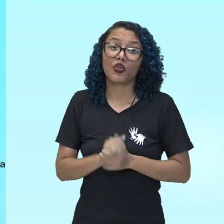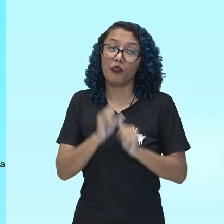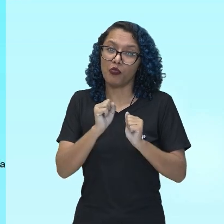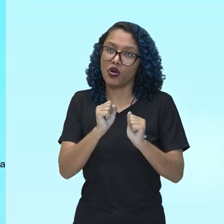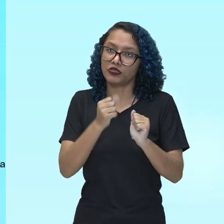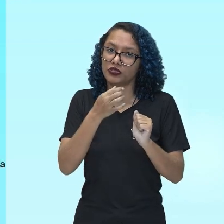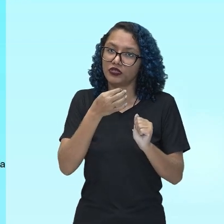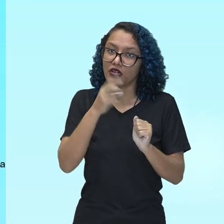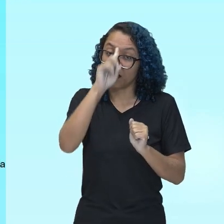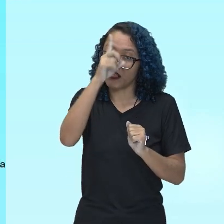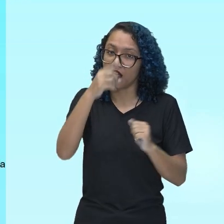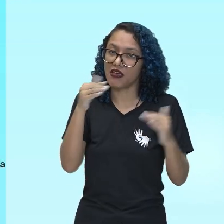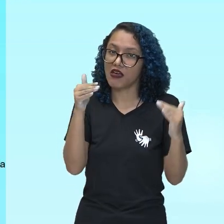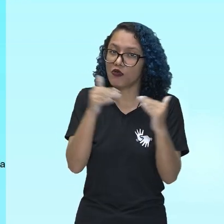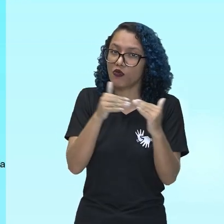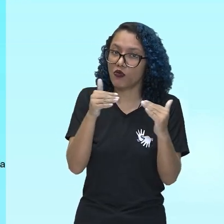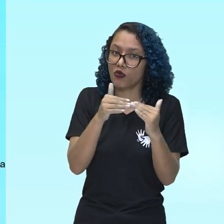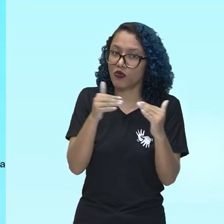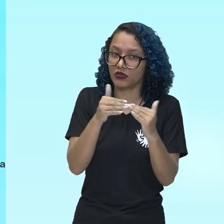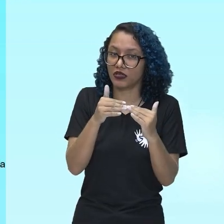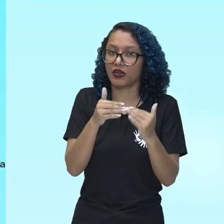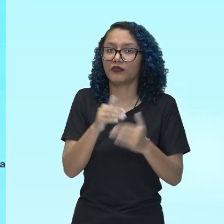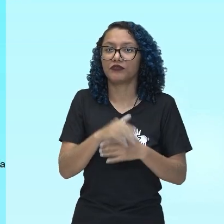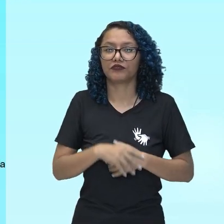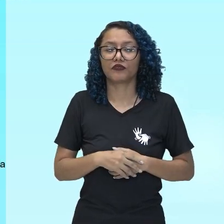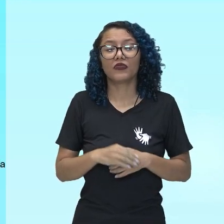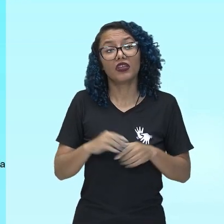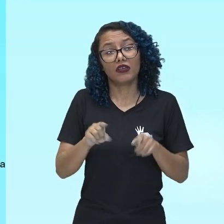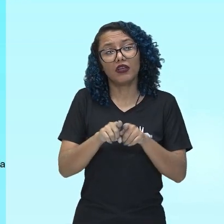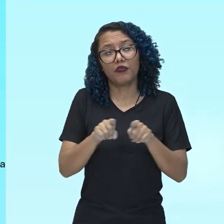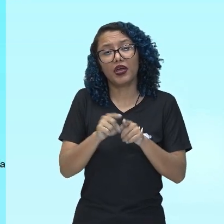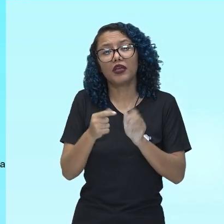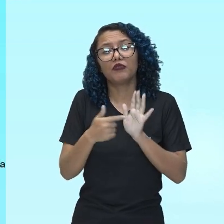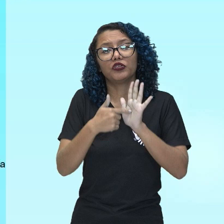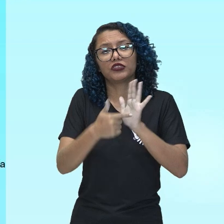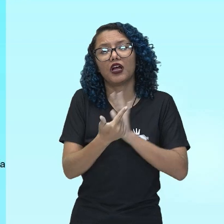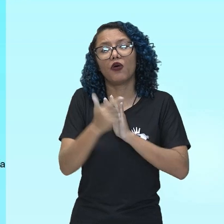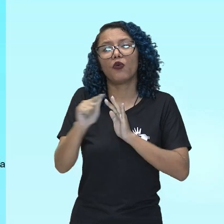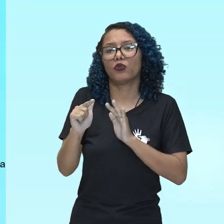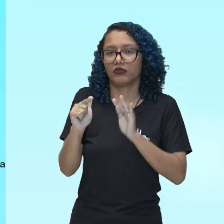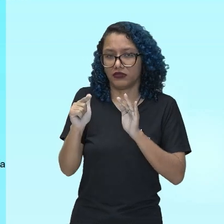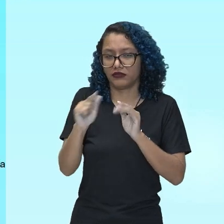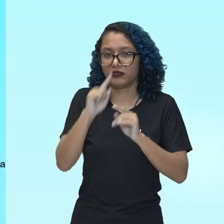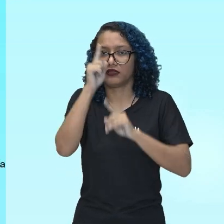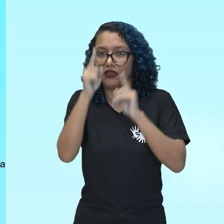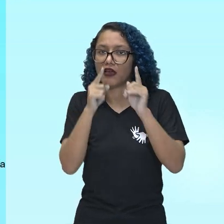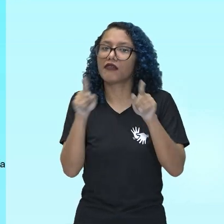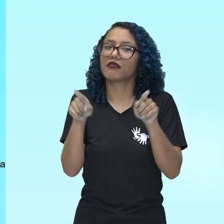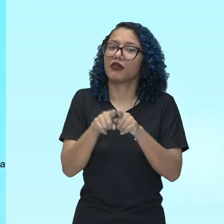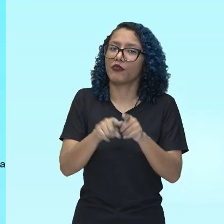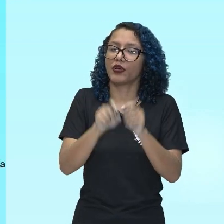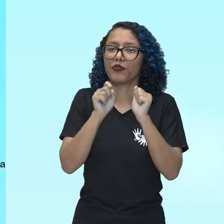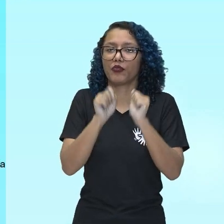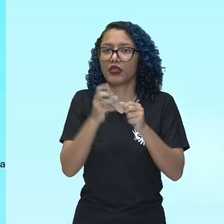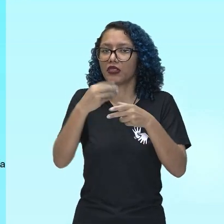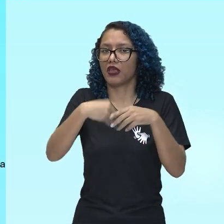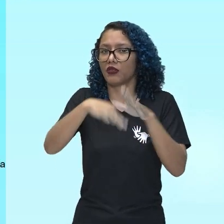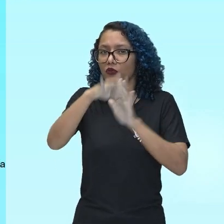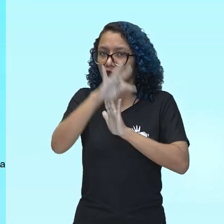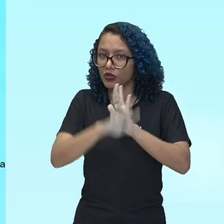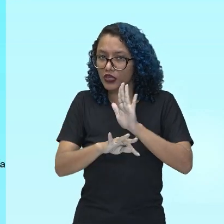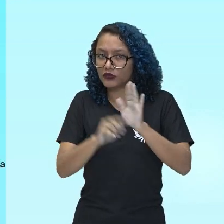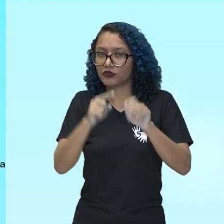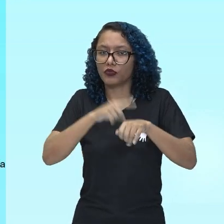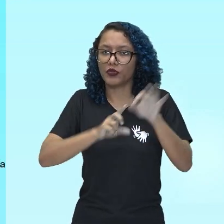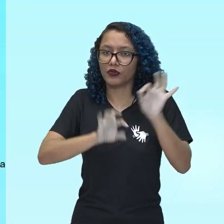ideia e refratar outras ideias. Então temos aí, por exemplo, trouxemos aí